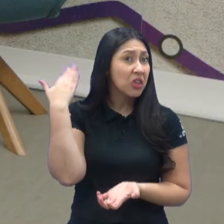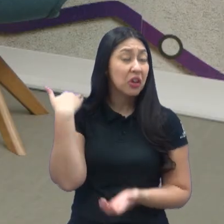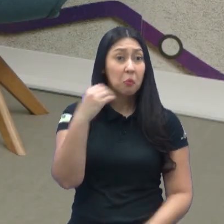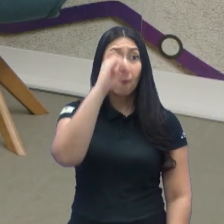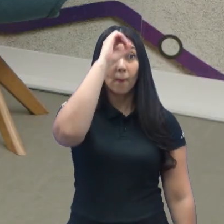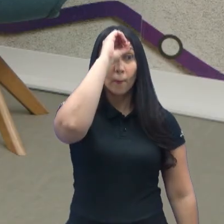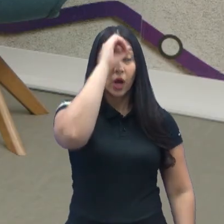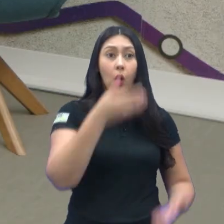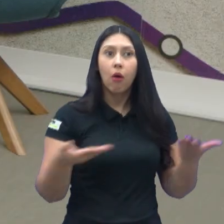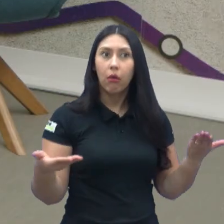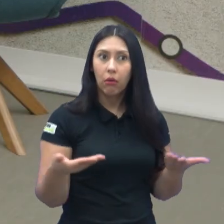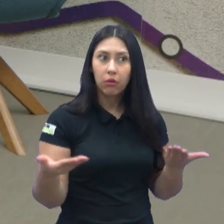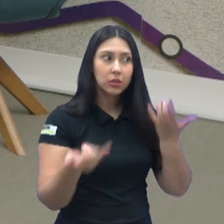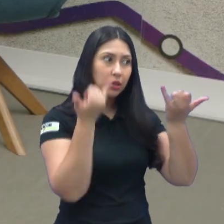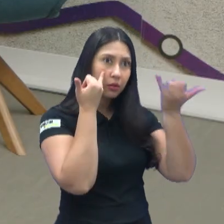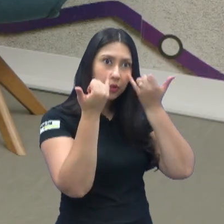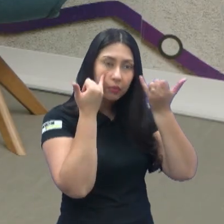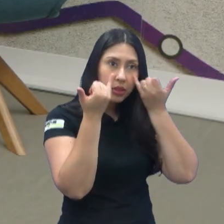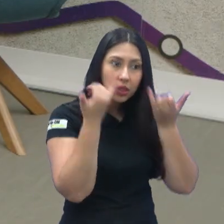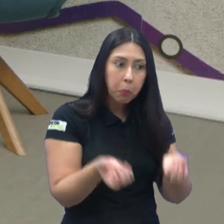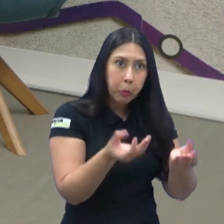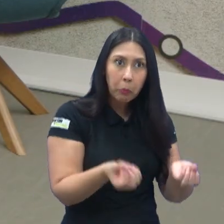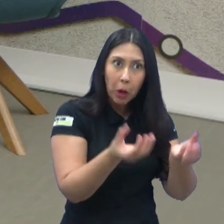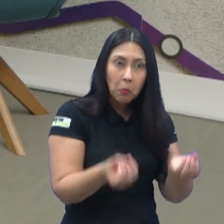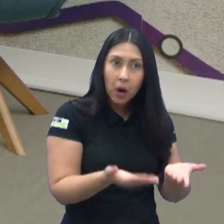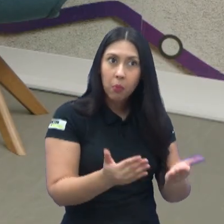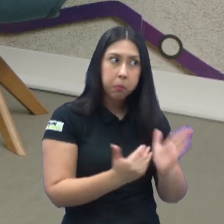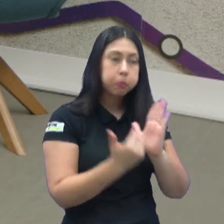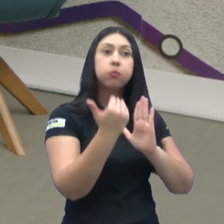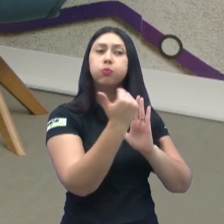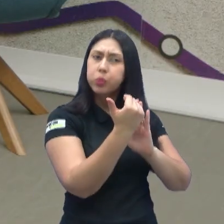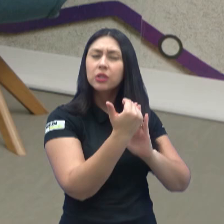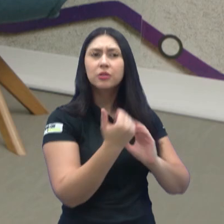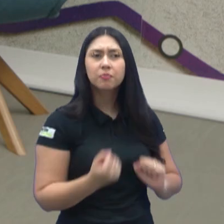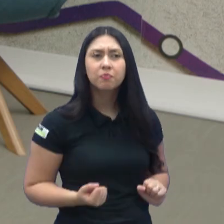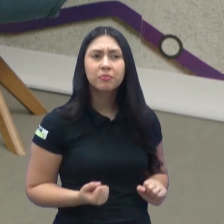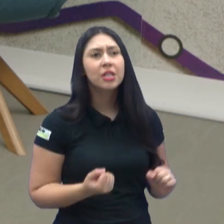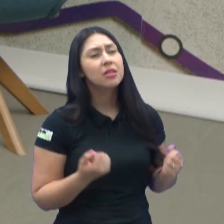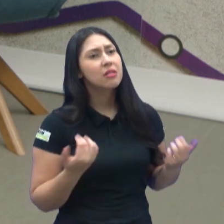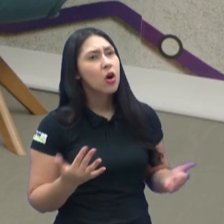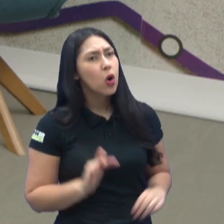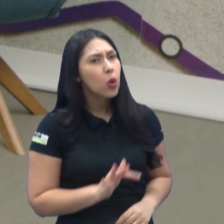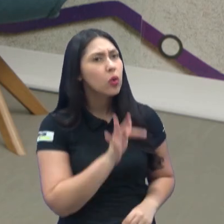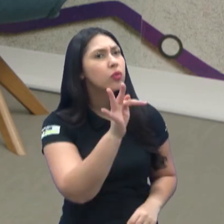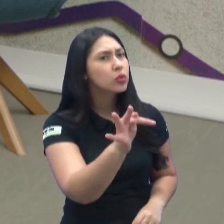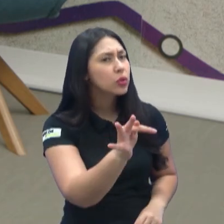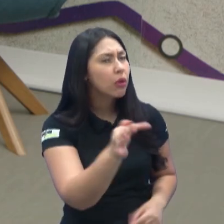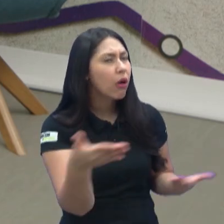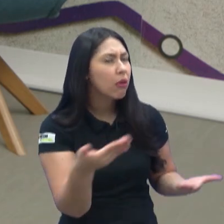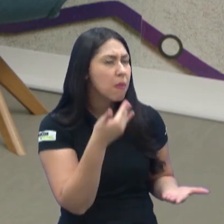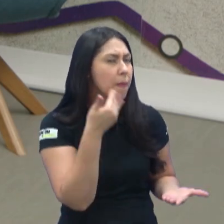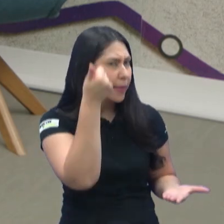como a nova geração tem hoje. Você acredita que o futuro pode ser um pouco melhor para quem